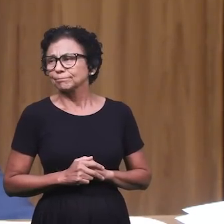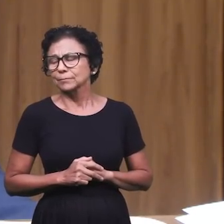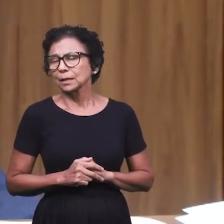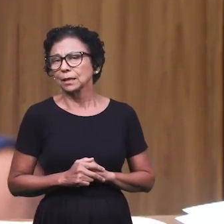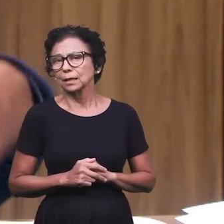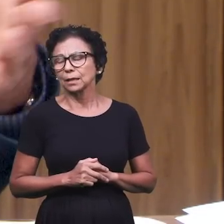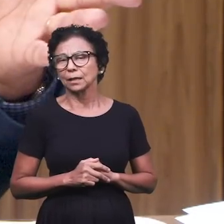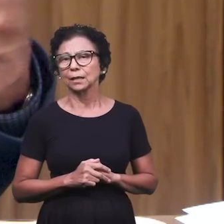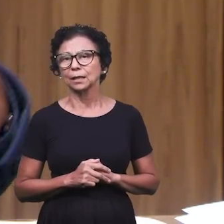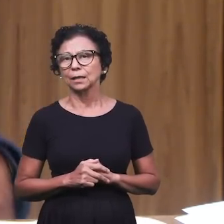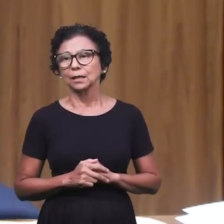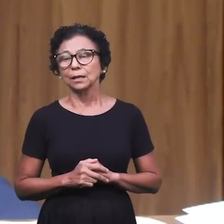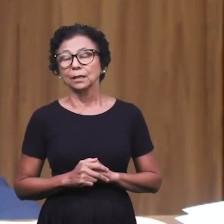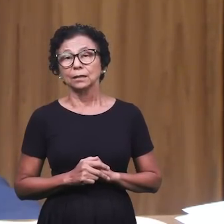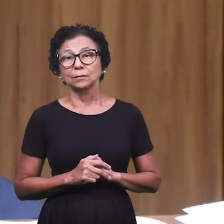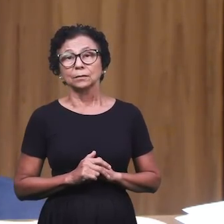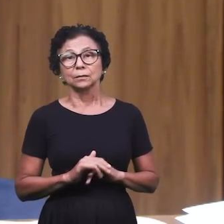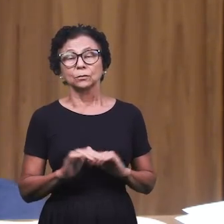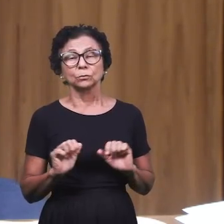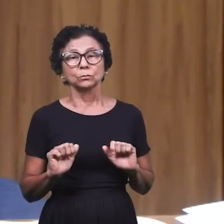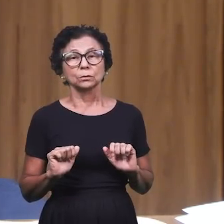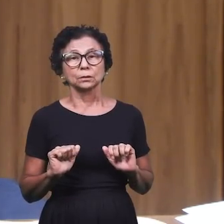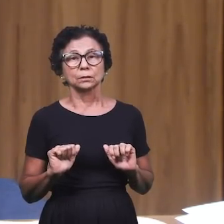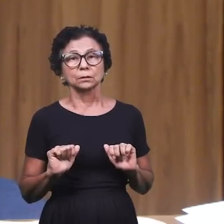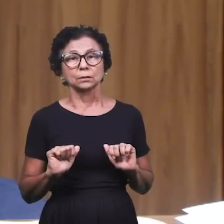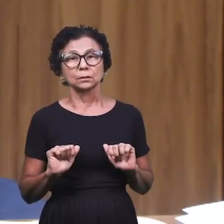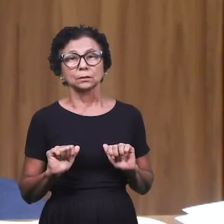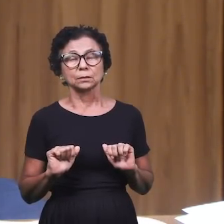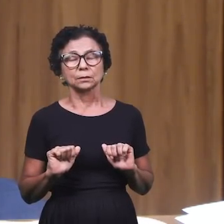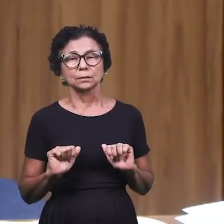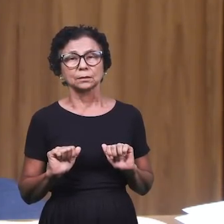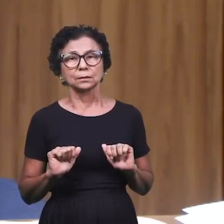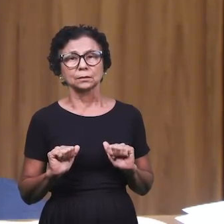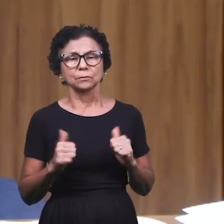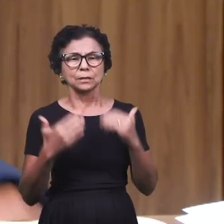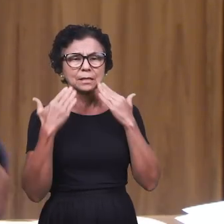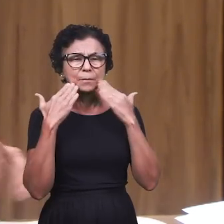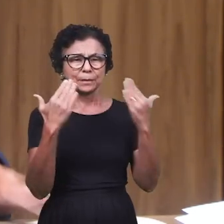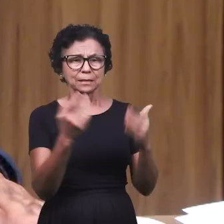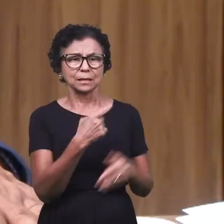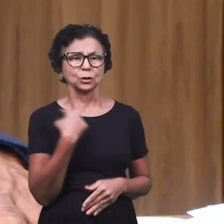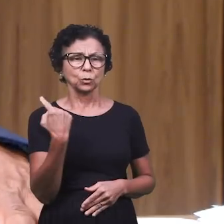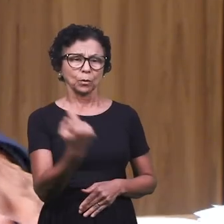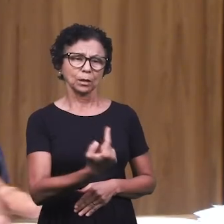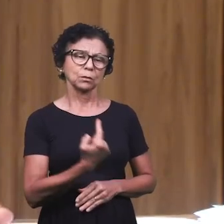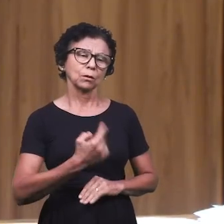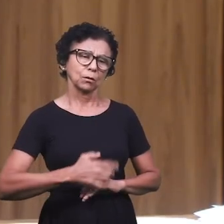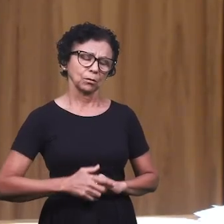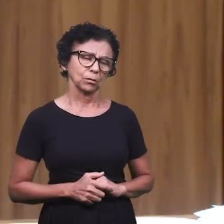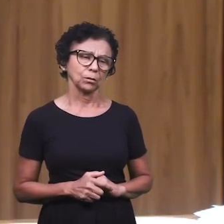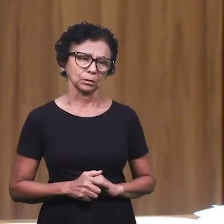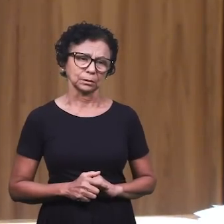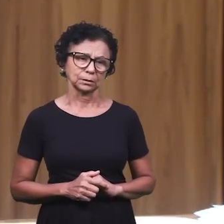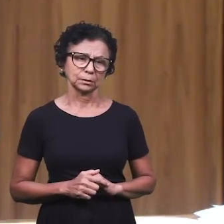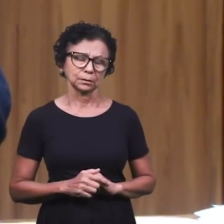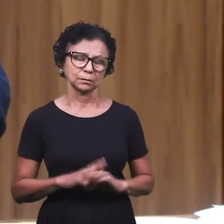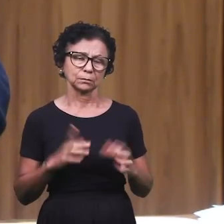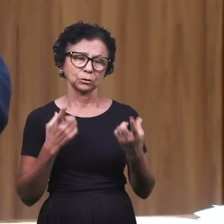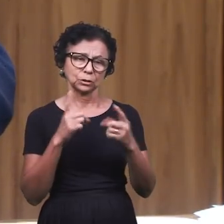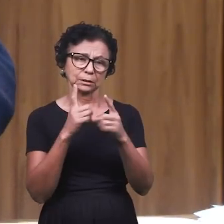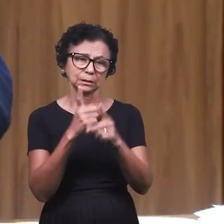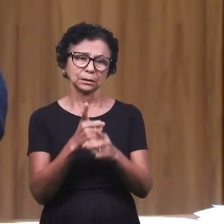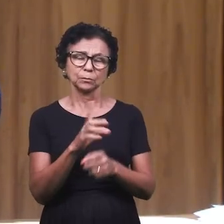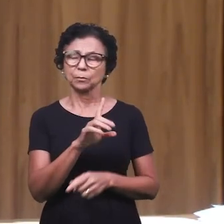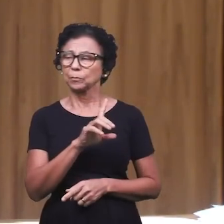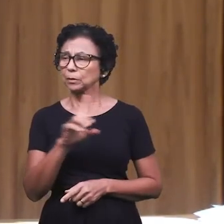uma coisa. Antônio Carlos pode dar uma palavra sobre isso. Que às vezes a pessoa pergunta: por que Jesus se manifestou aos discípulos ali e